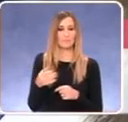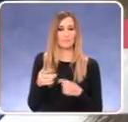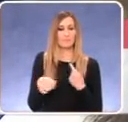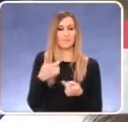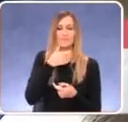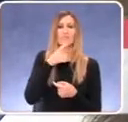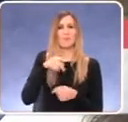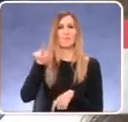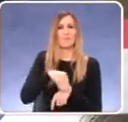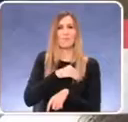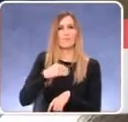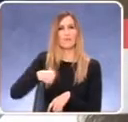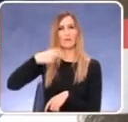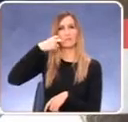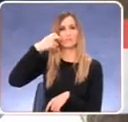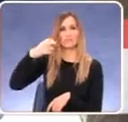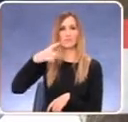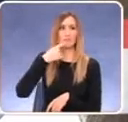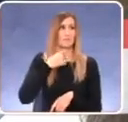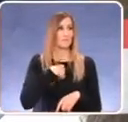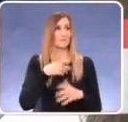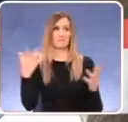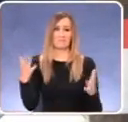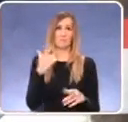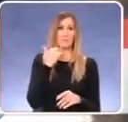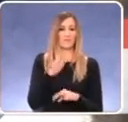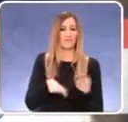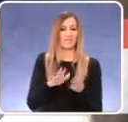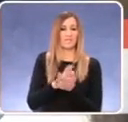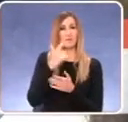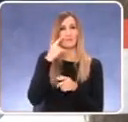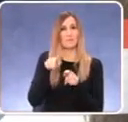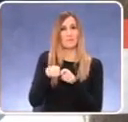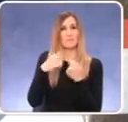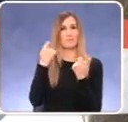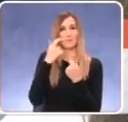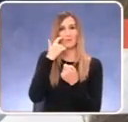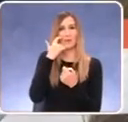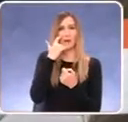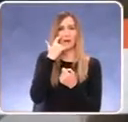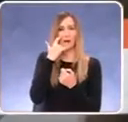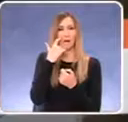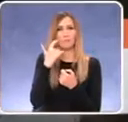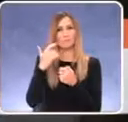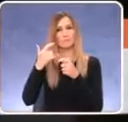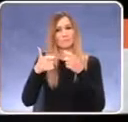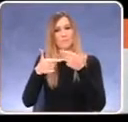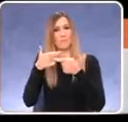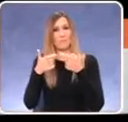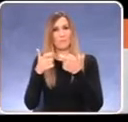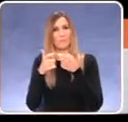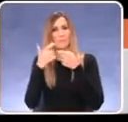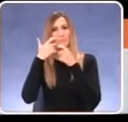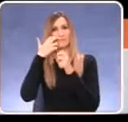ir ao dentista e o dentista disse-me que não havia ali nada a fazer porque o dente partiu-se rente à gengiva e teve